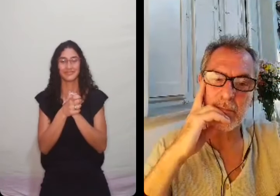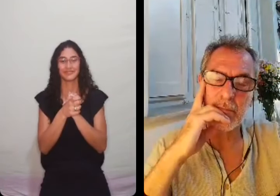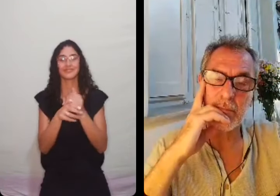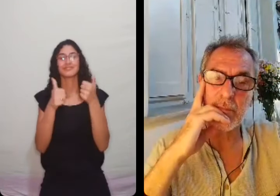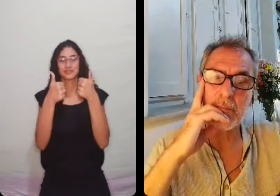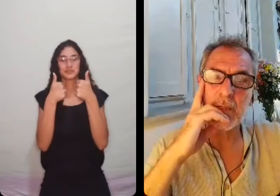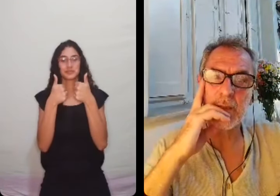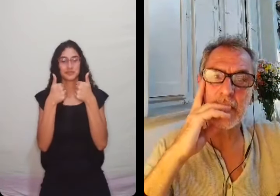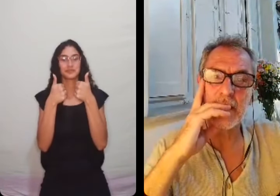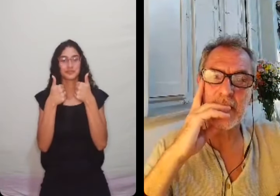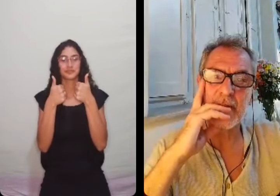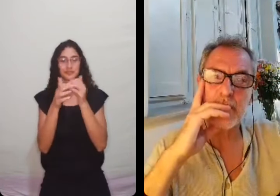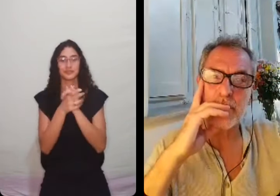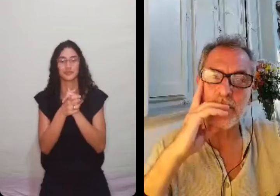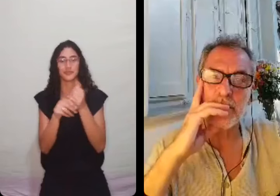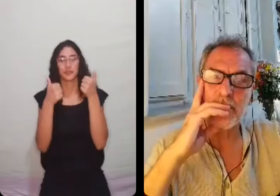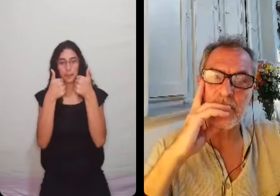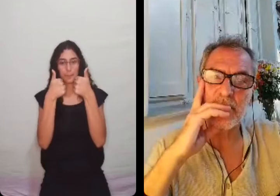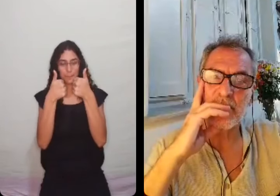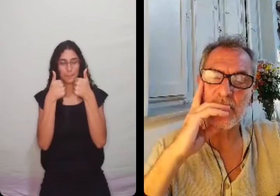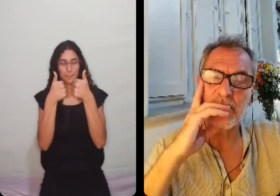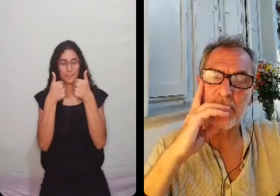alguma coisa, coloque para a gente aqui. Está bom?